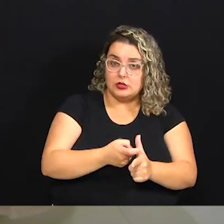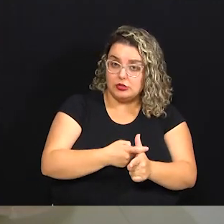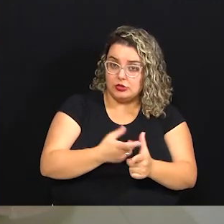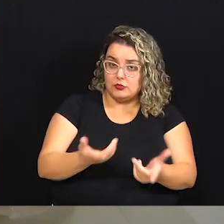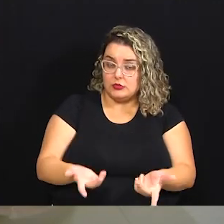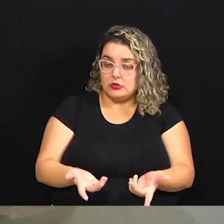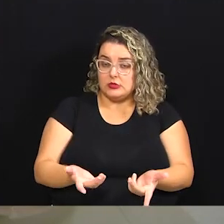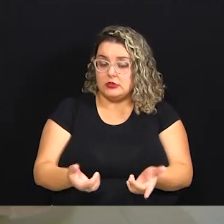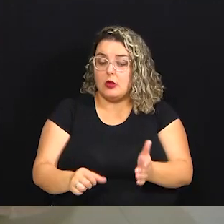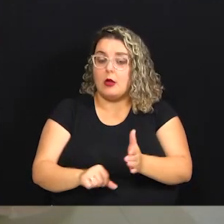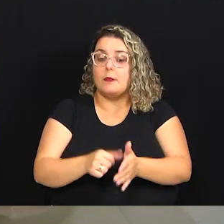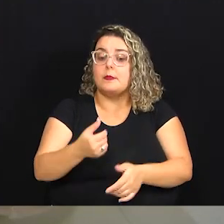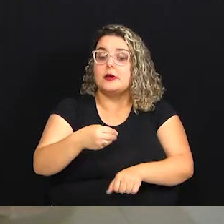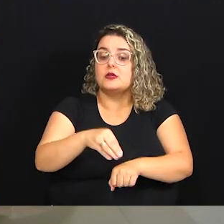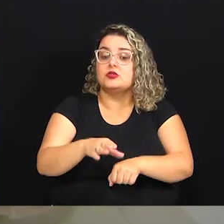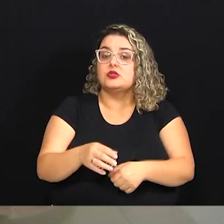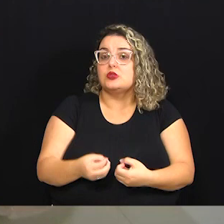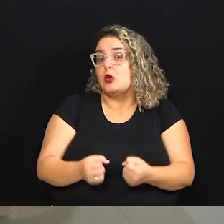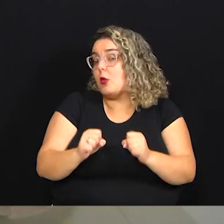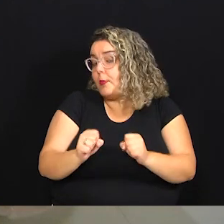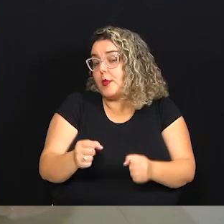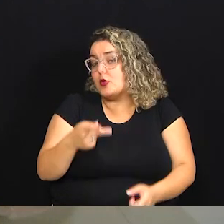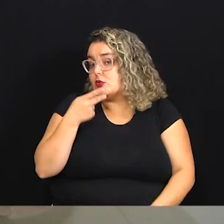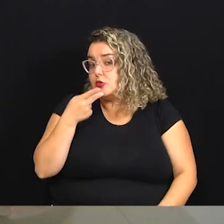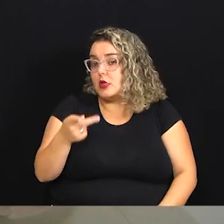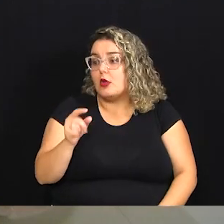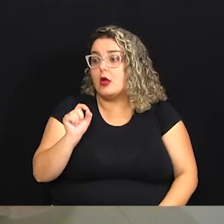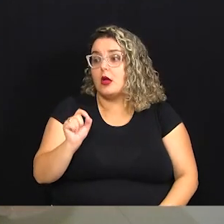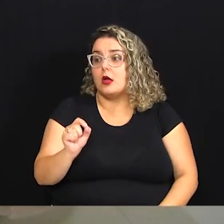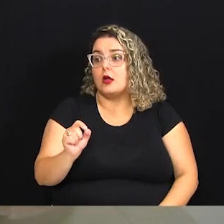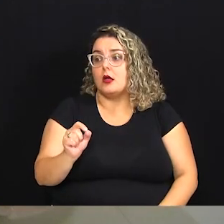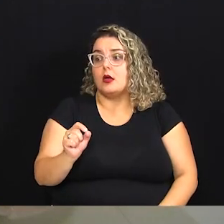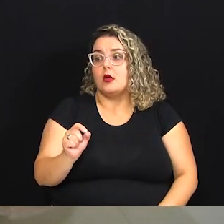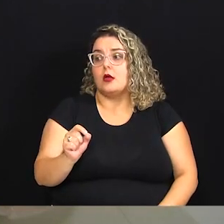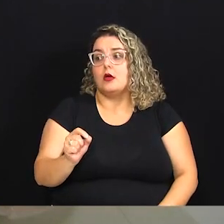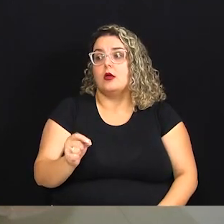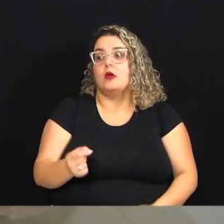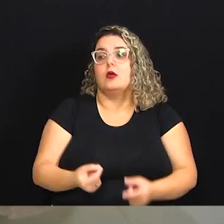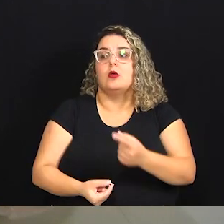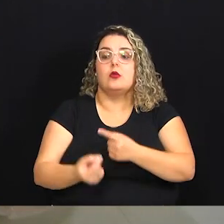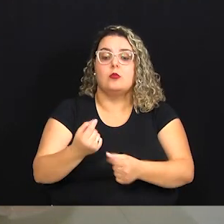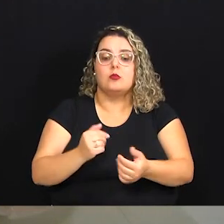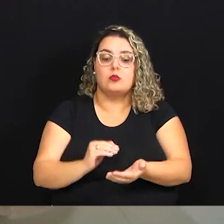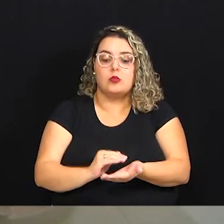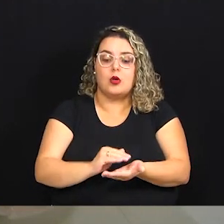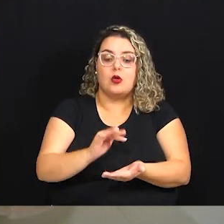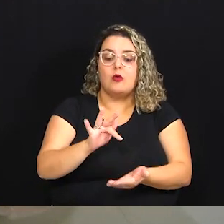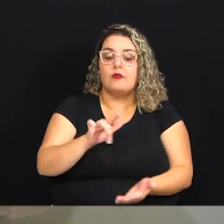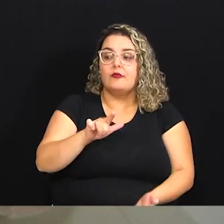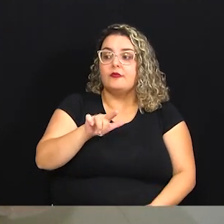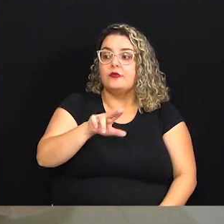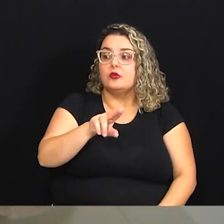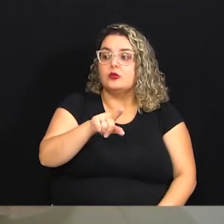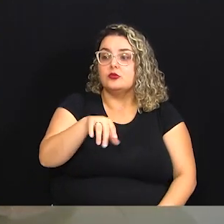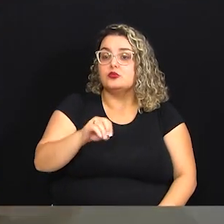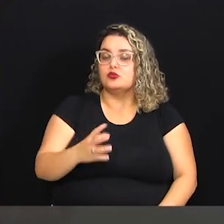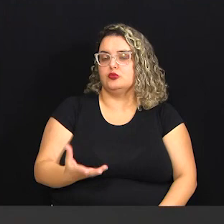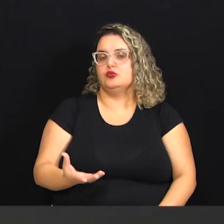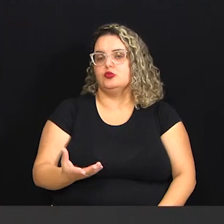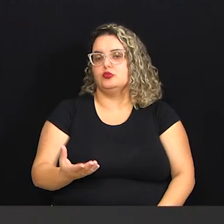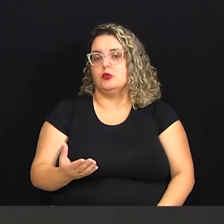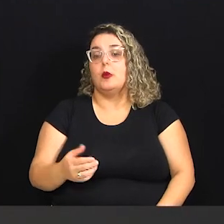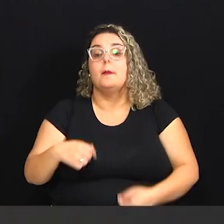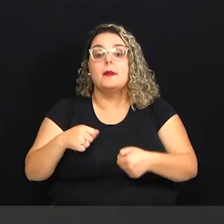dívidas. Então, a primeira dica que eu posso dar para as pessoas é monte um fluxo de caixa. Você precisa conhecer a